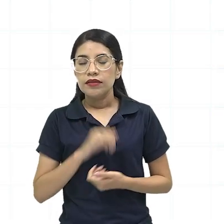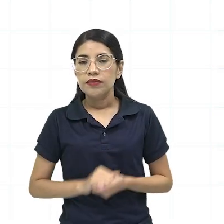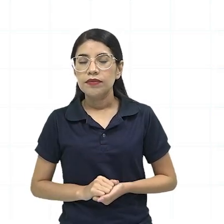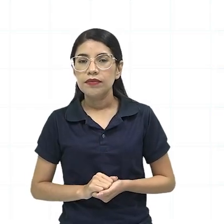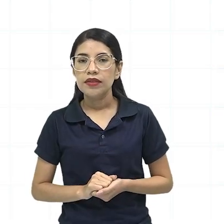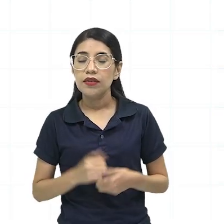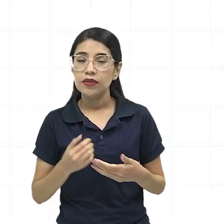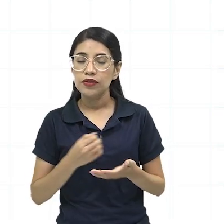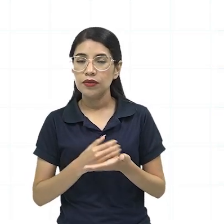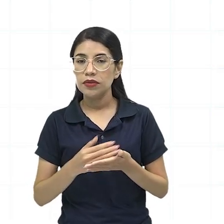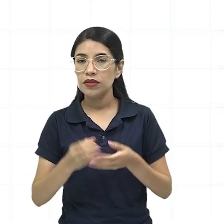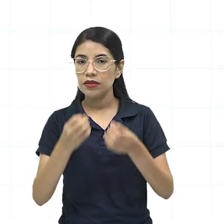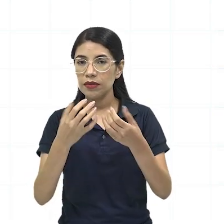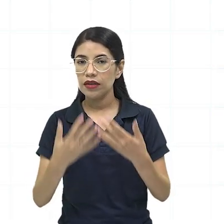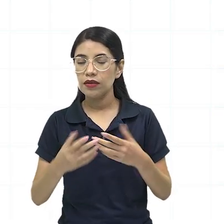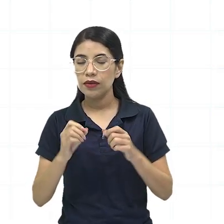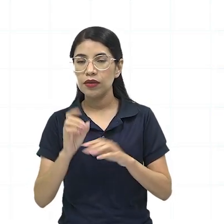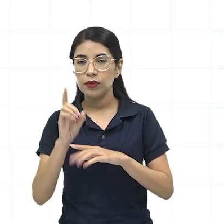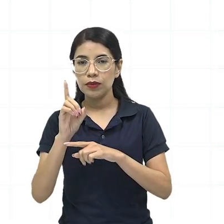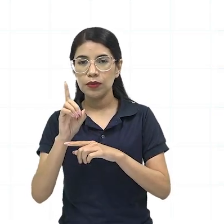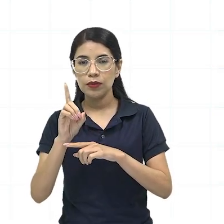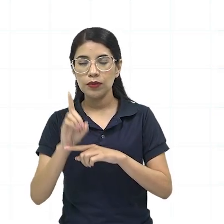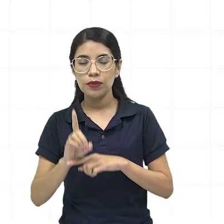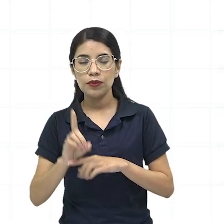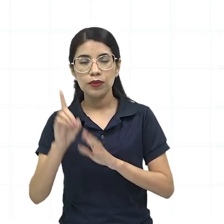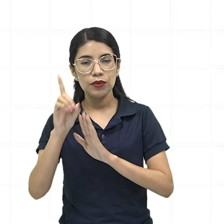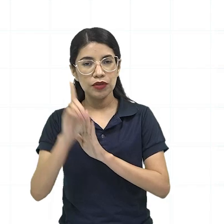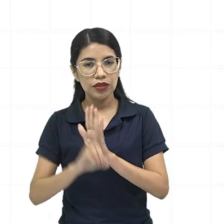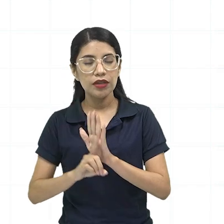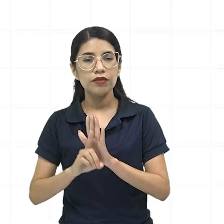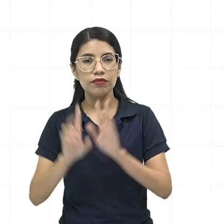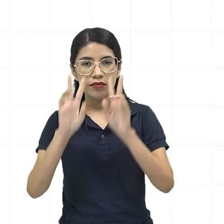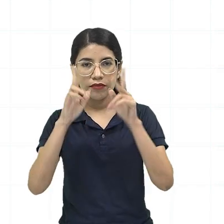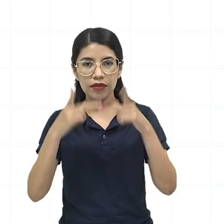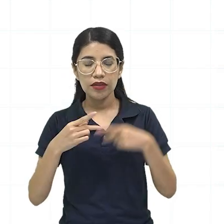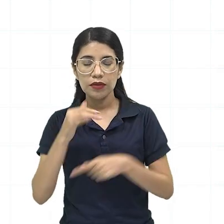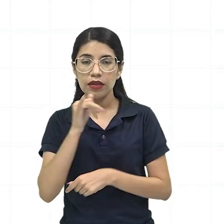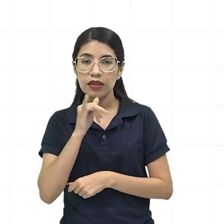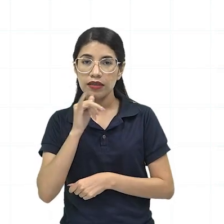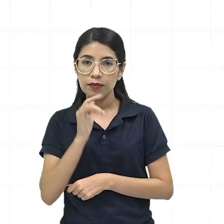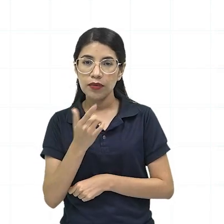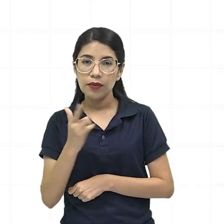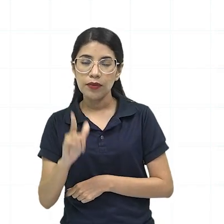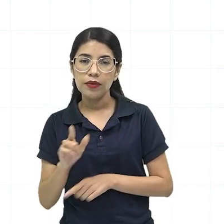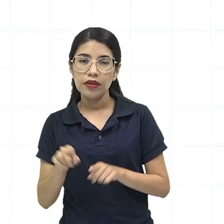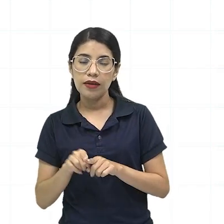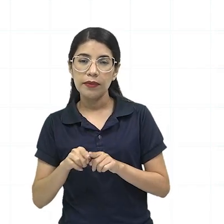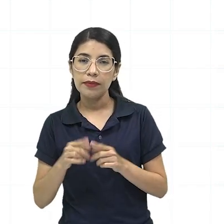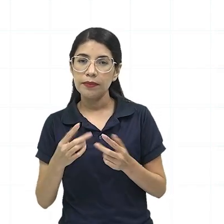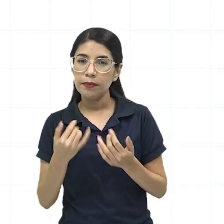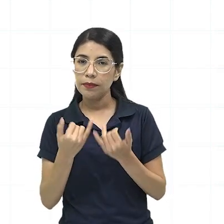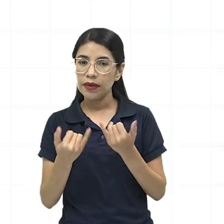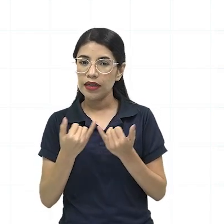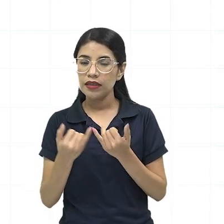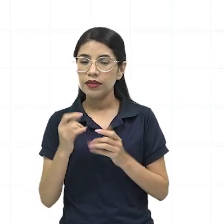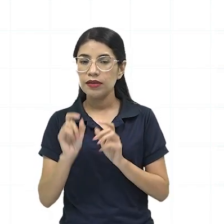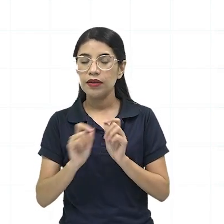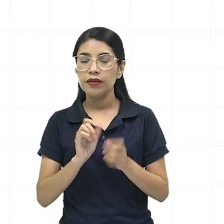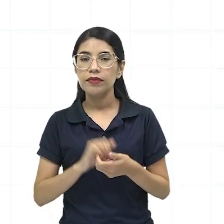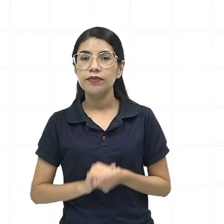Começamos falando sobre direitos humanos, e aqui nós temos mais um exemplo nessa pegada. Percebam que mais uma vez a gente tem essa ideia